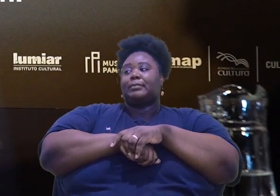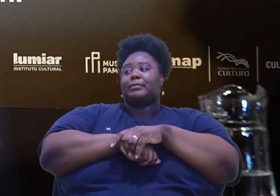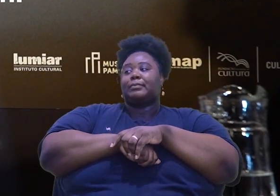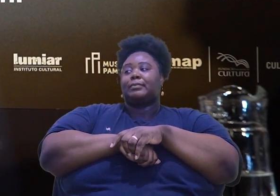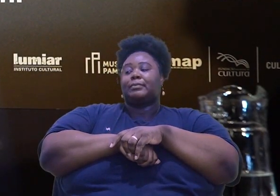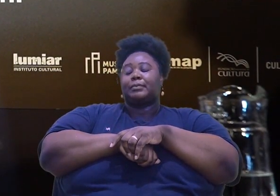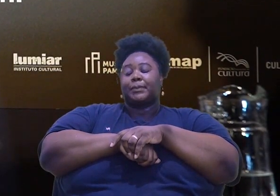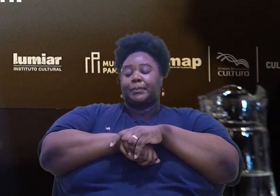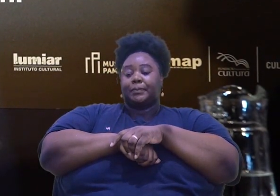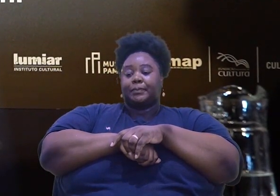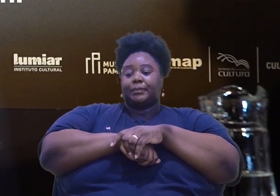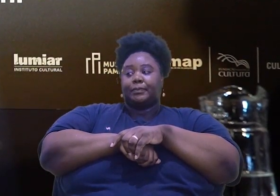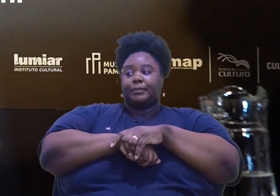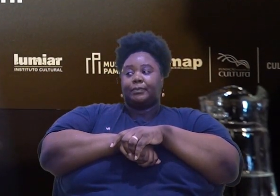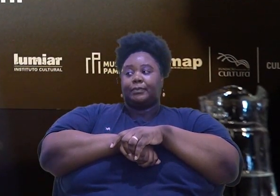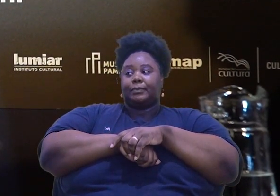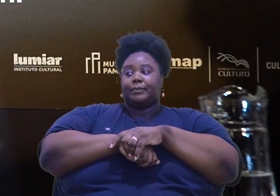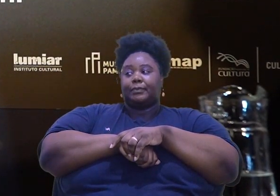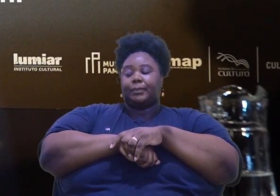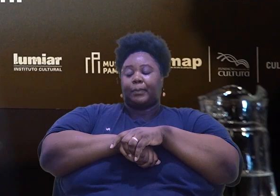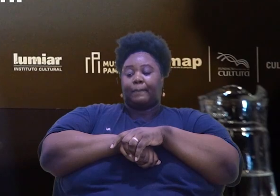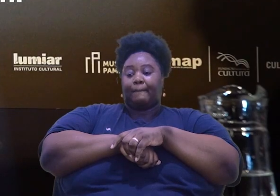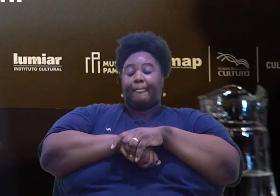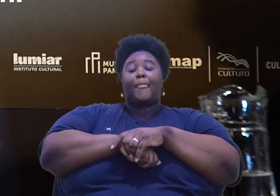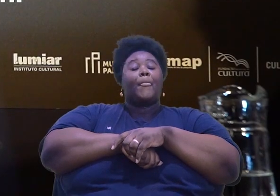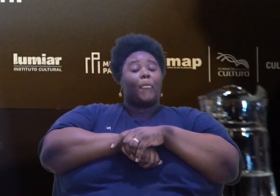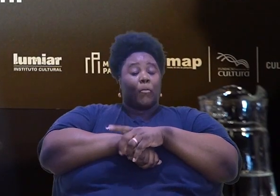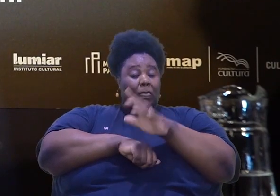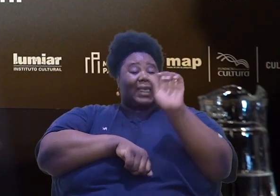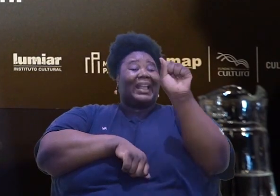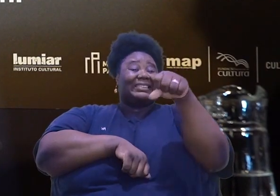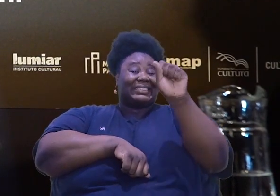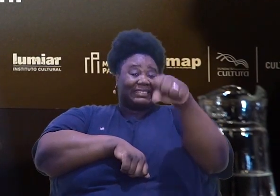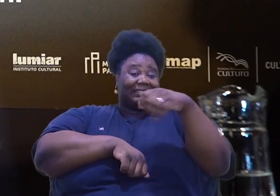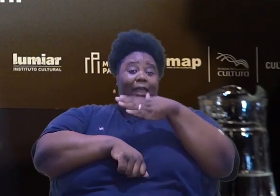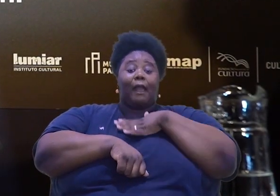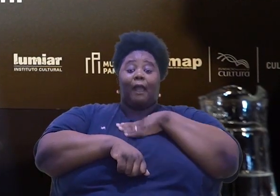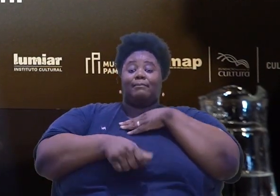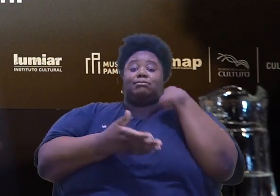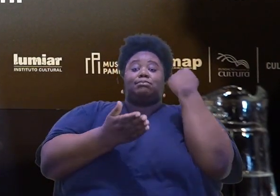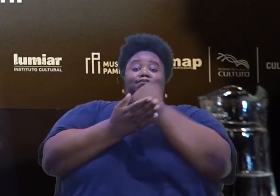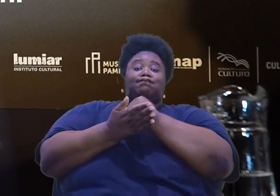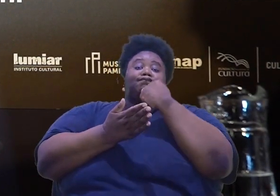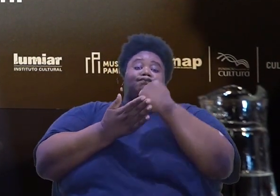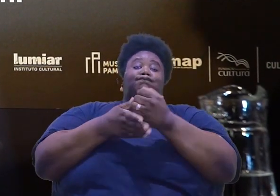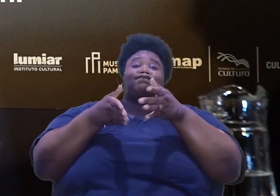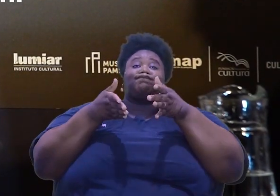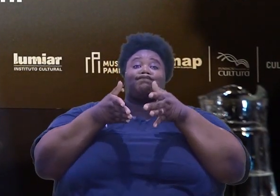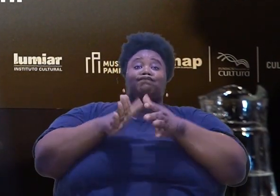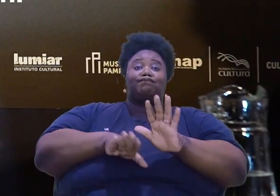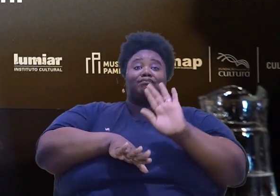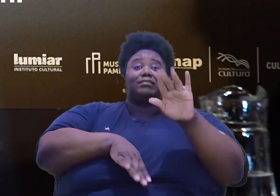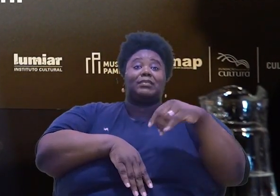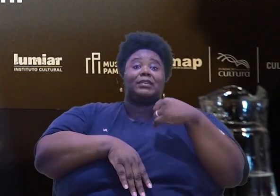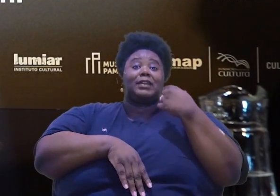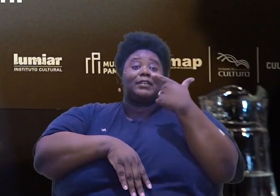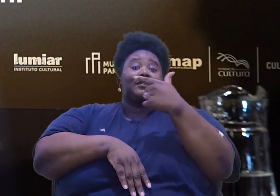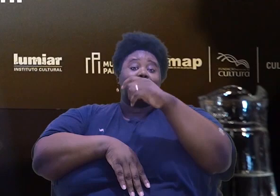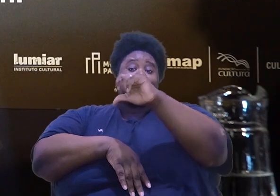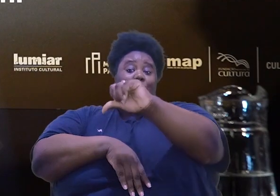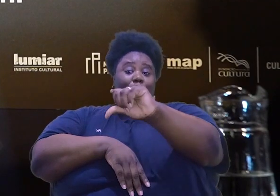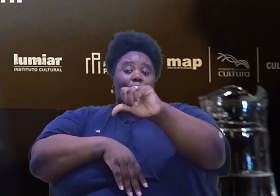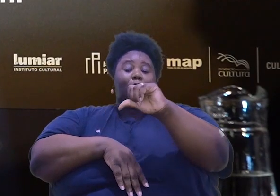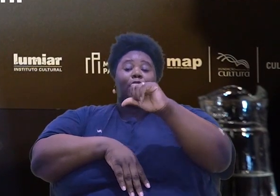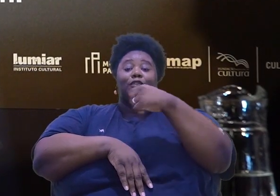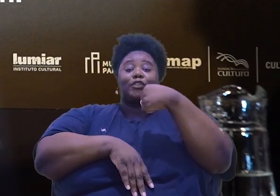Então, sim, a minha certidão de nascimento, que é do dia 29 de